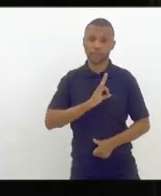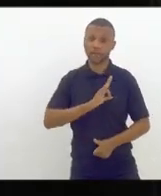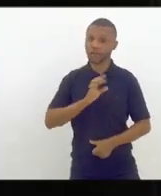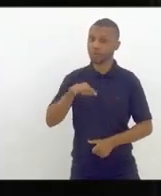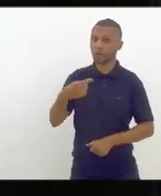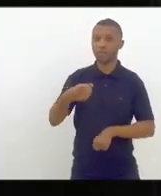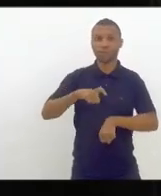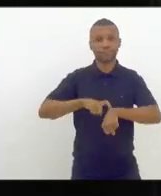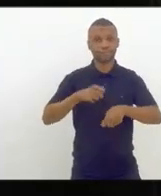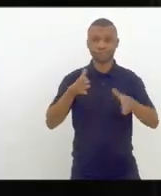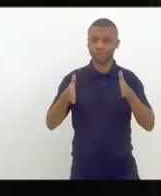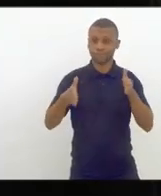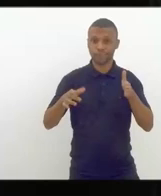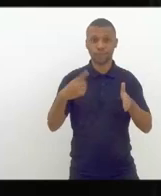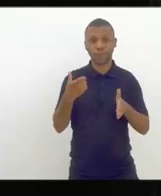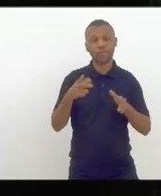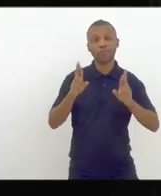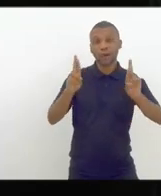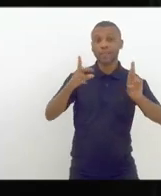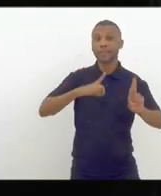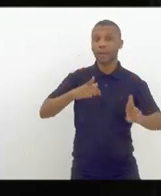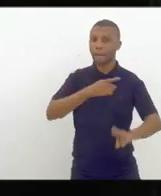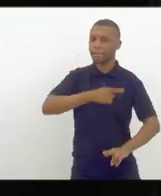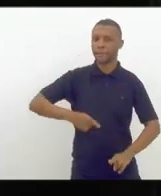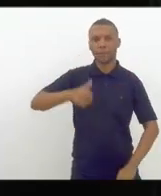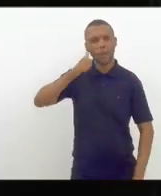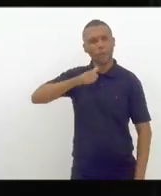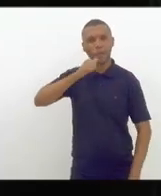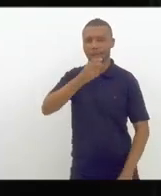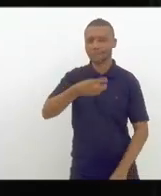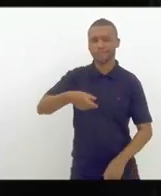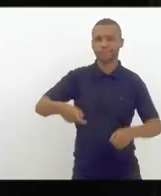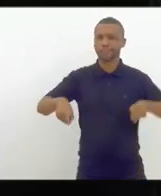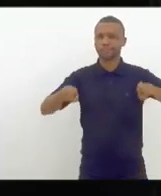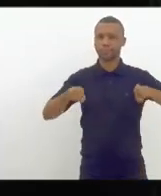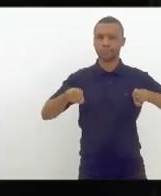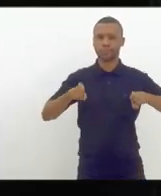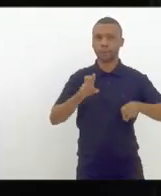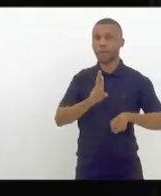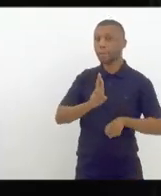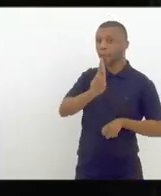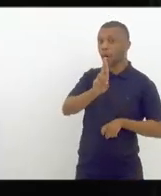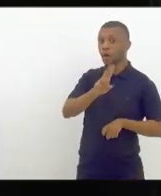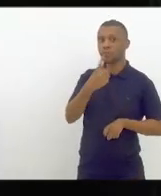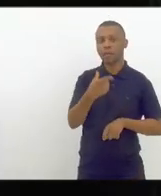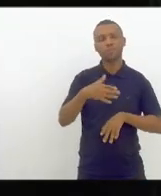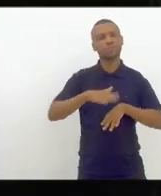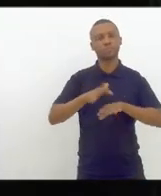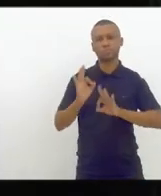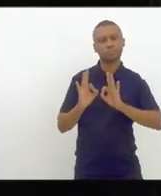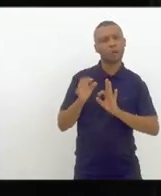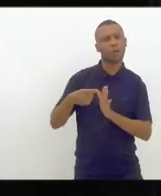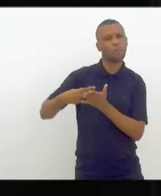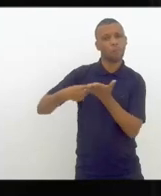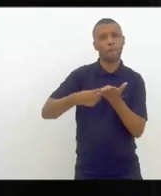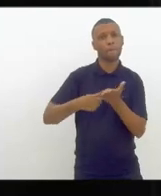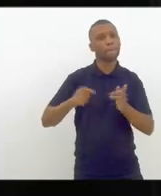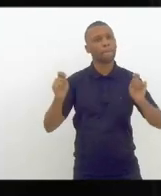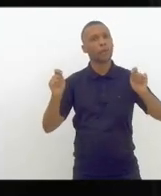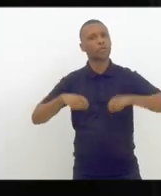período tenhamos uma presidenta sentada aí, né? Faremos o possível para que isso ocorra, inclusive.